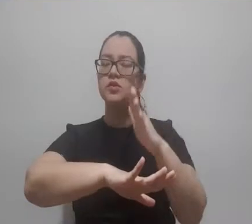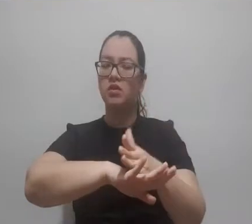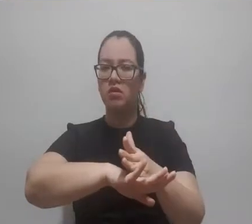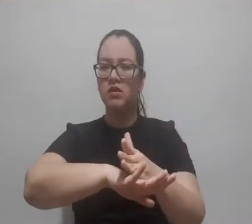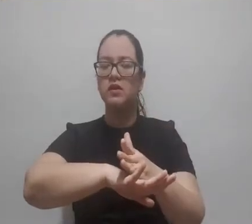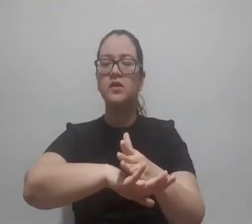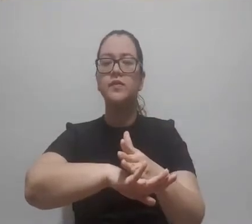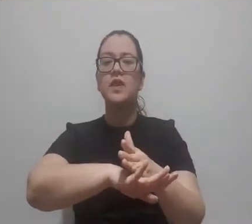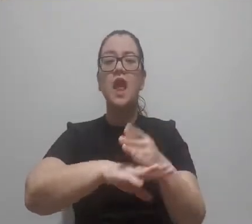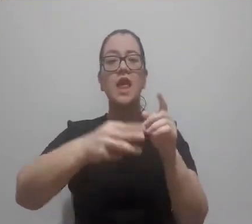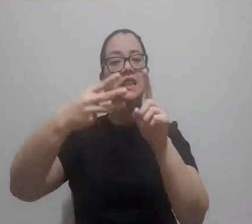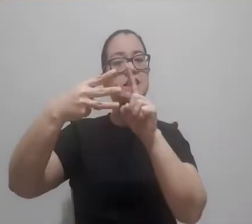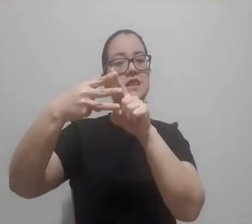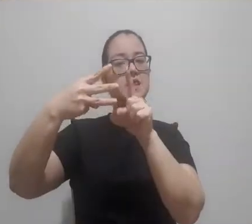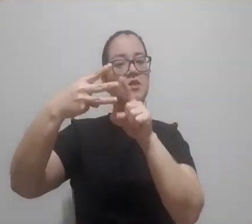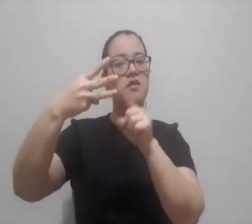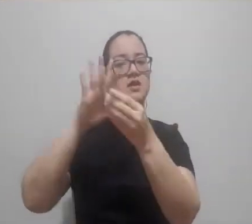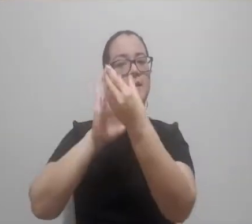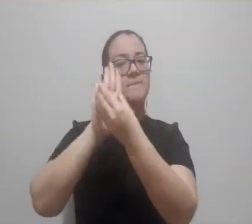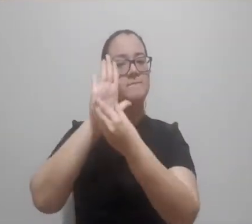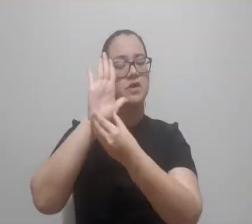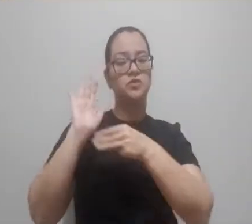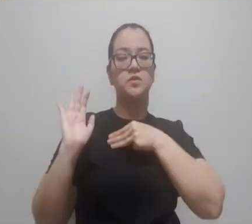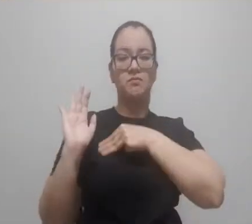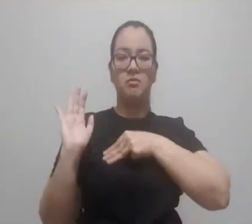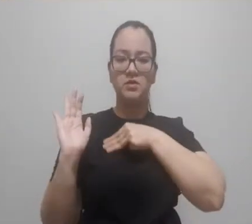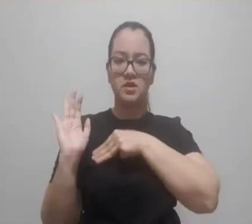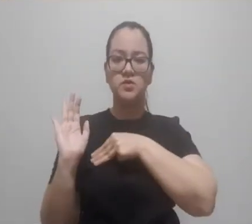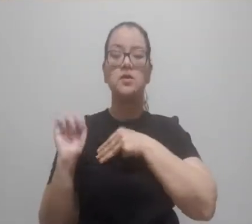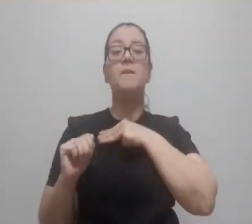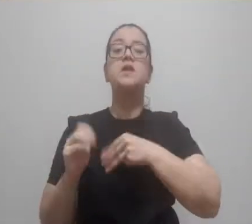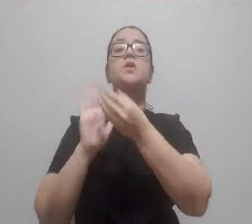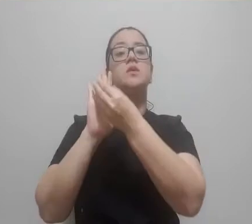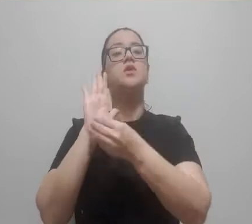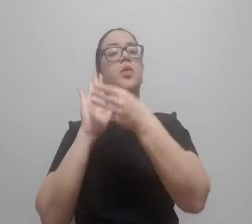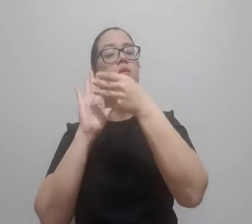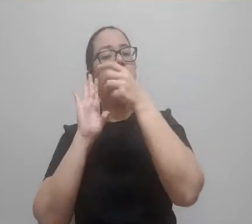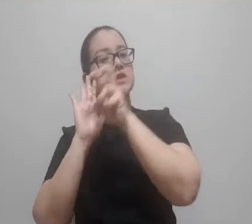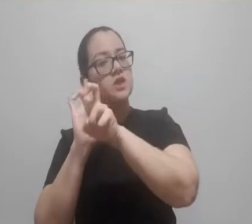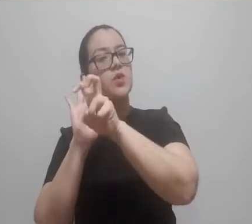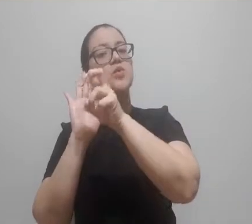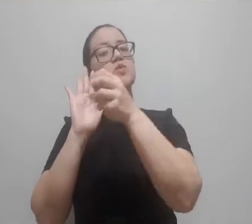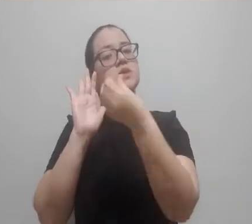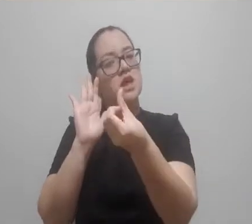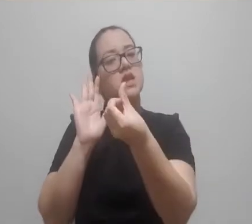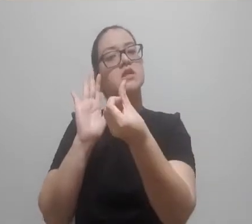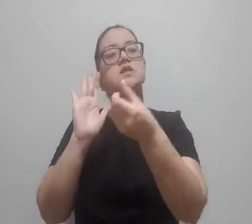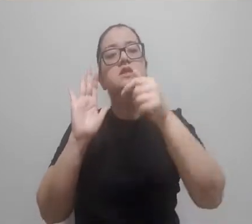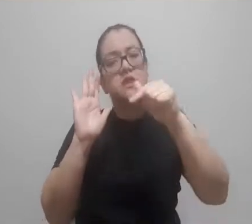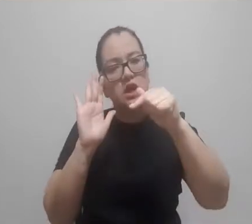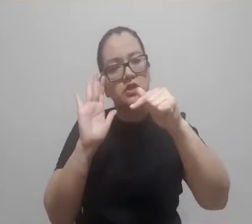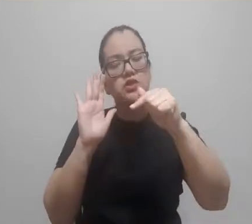os três capítulos de Mateus capítulo 5, 6 e 7, e tem sido